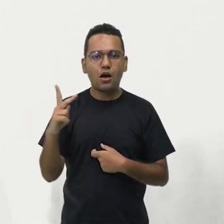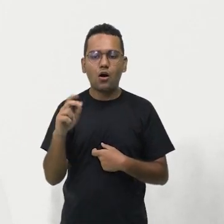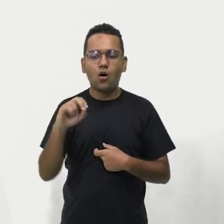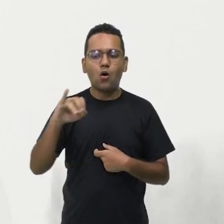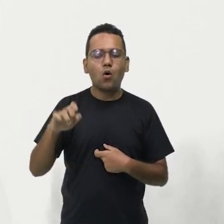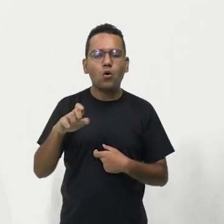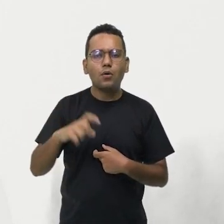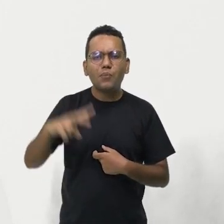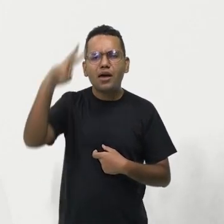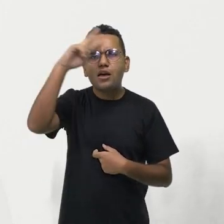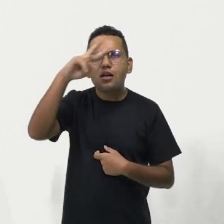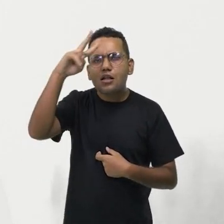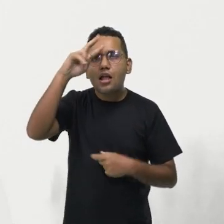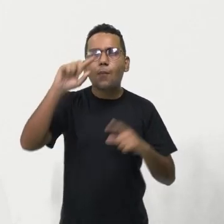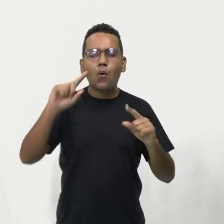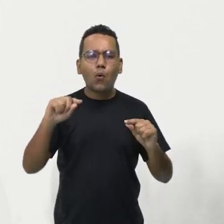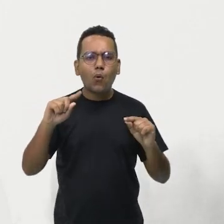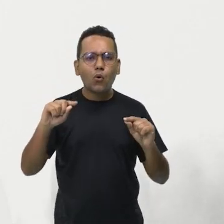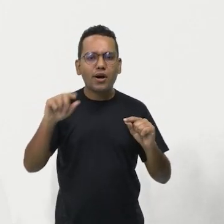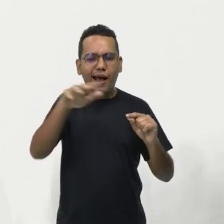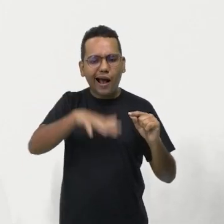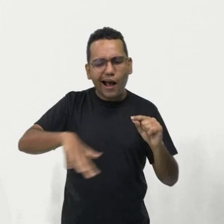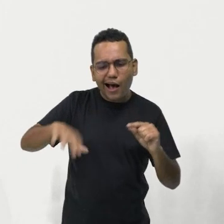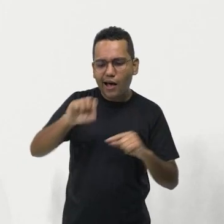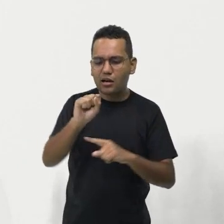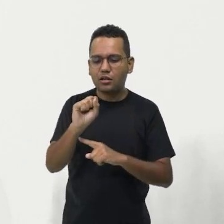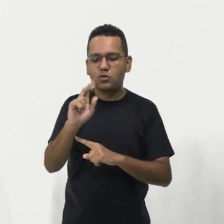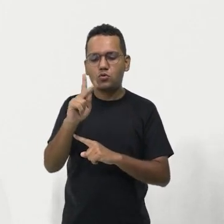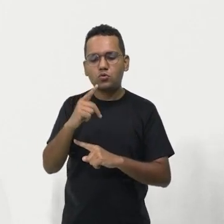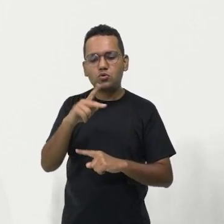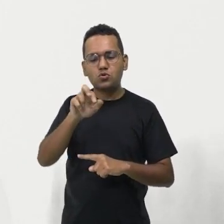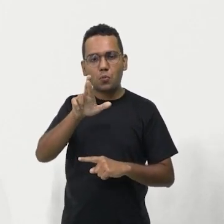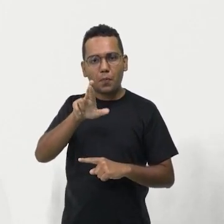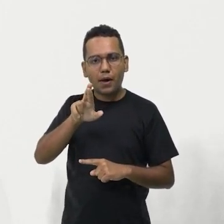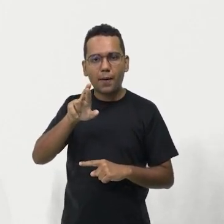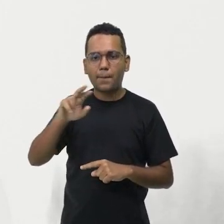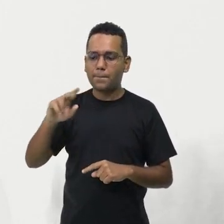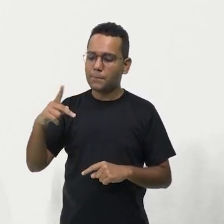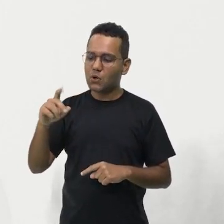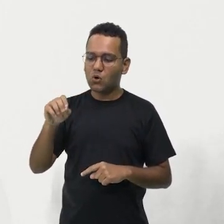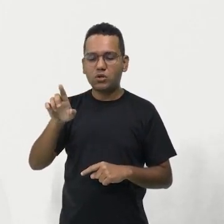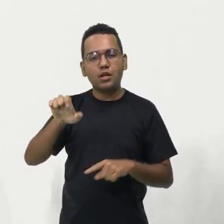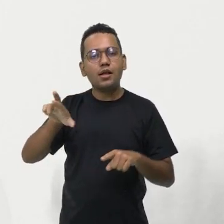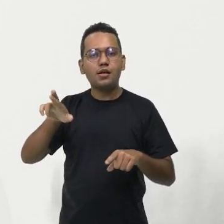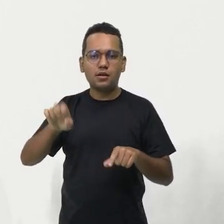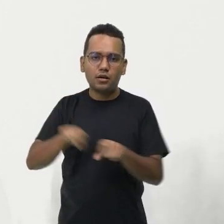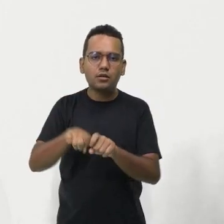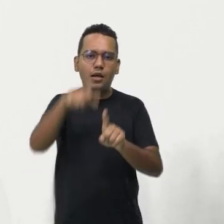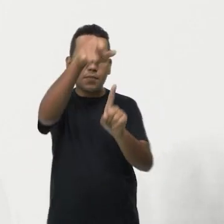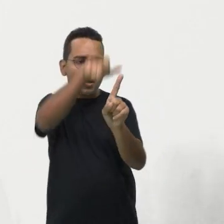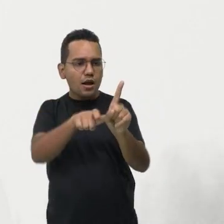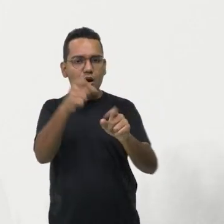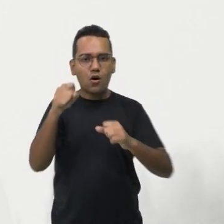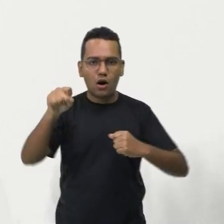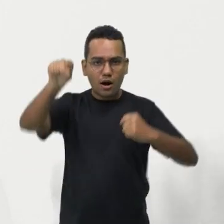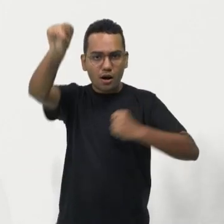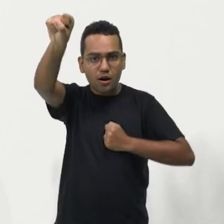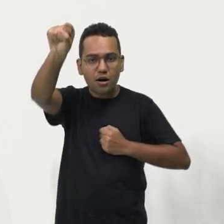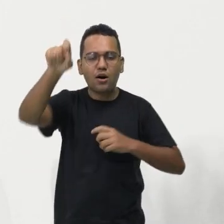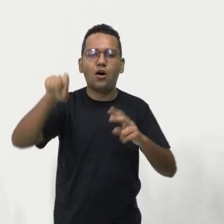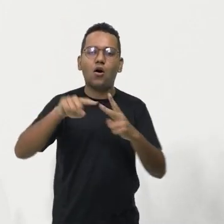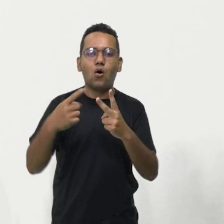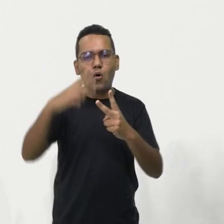os poderes elétricos que são utilizados pelos heróis e personagens em filmes